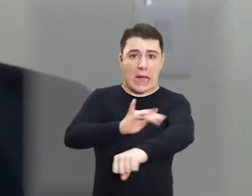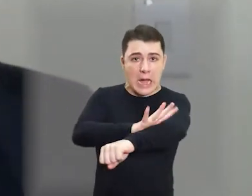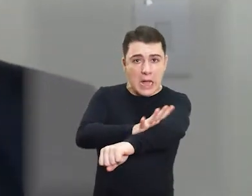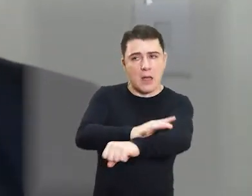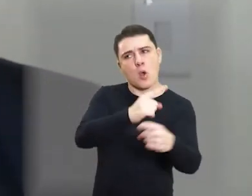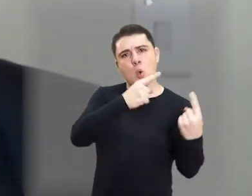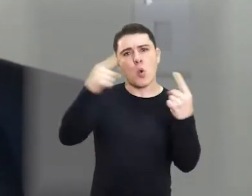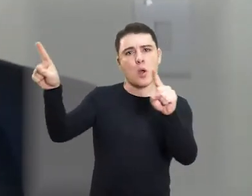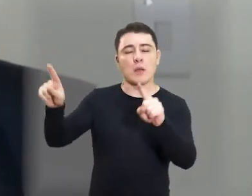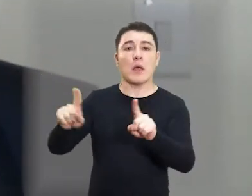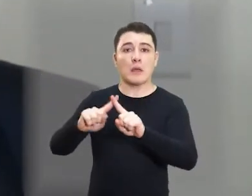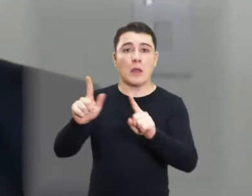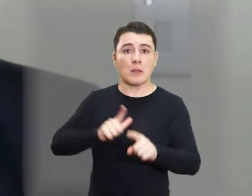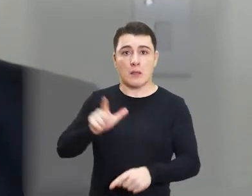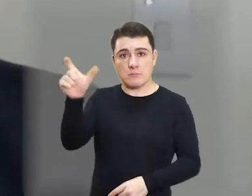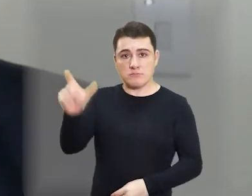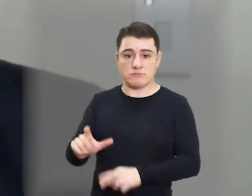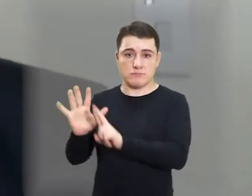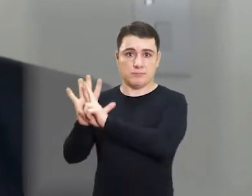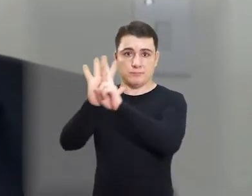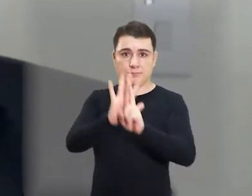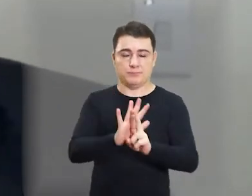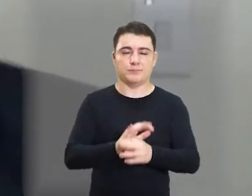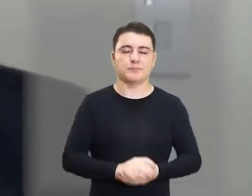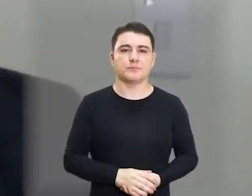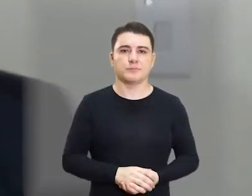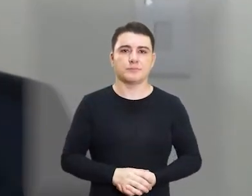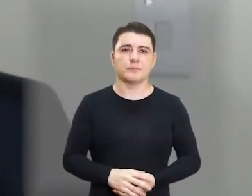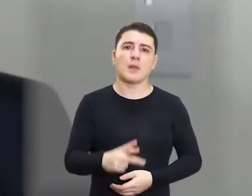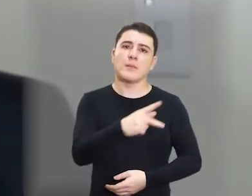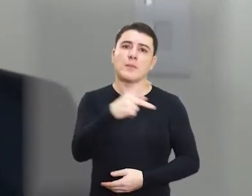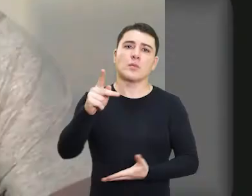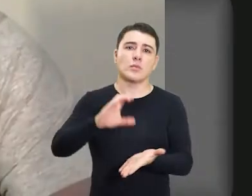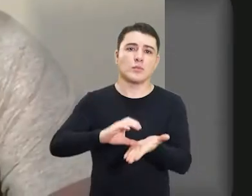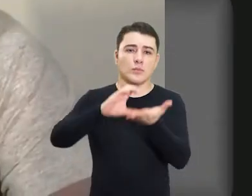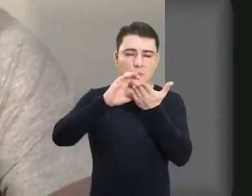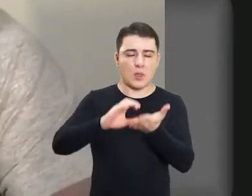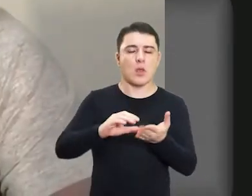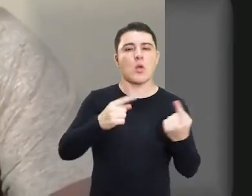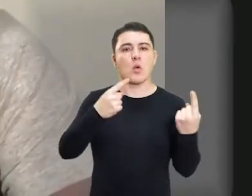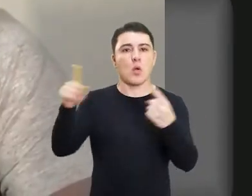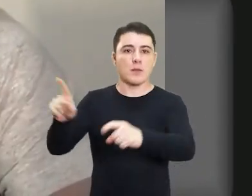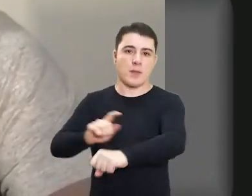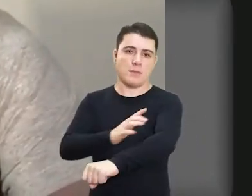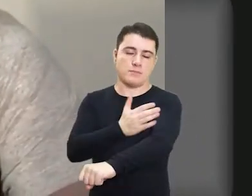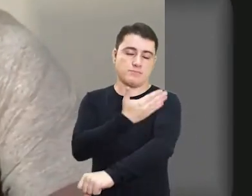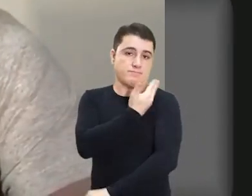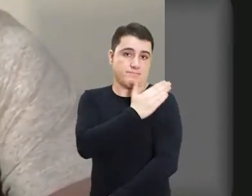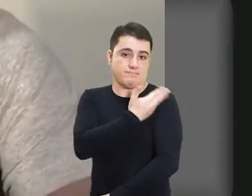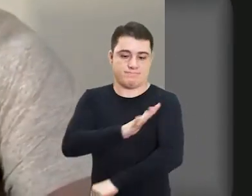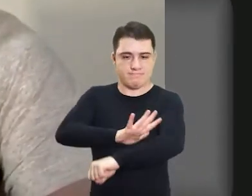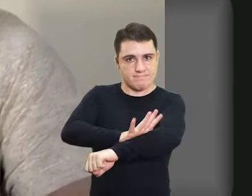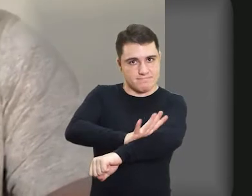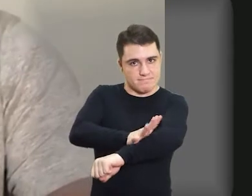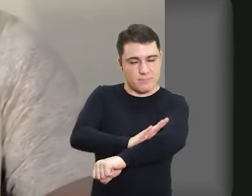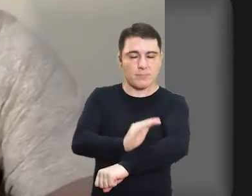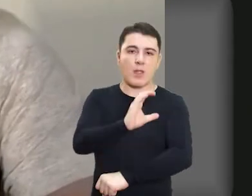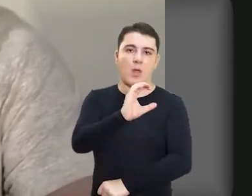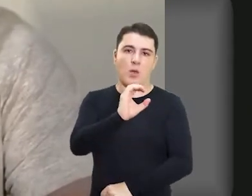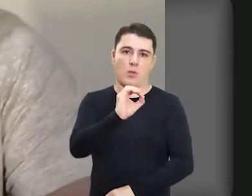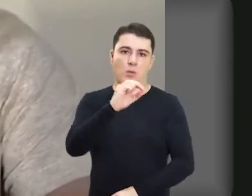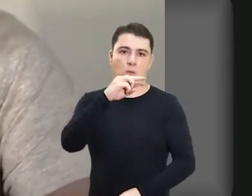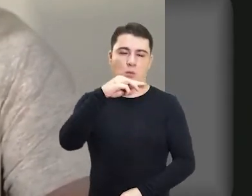muito importante no combate ao racismo a representatividade. O presidente do Conselho Municipal de